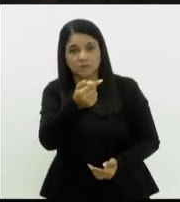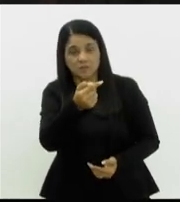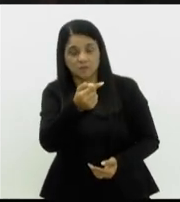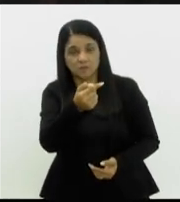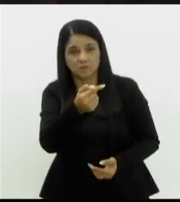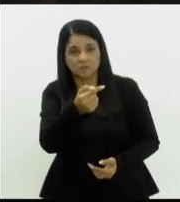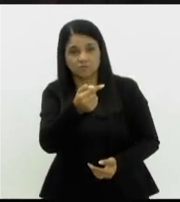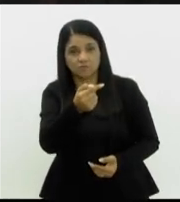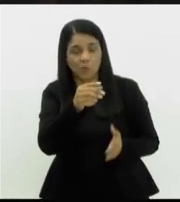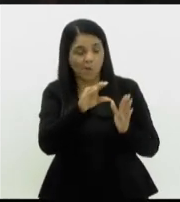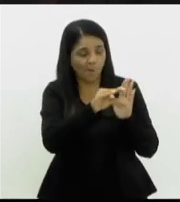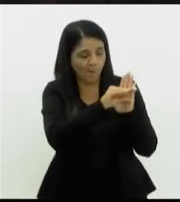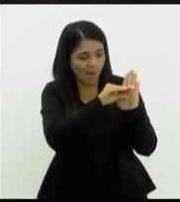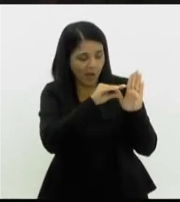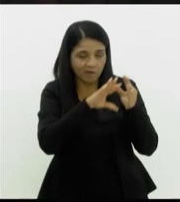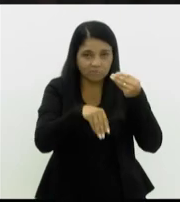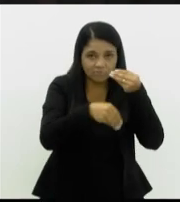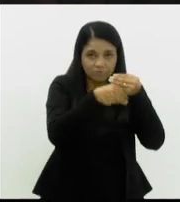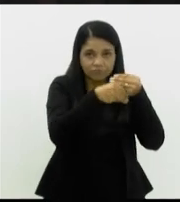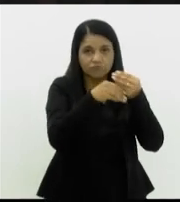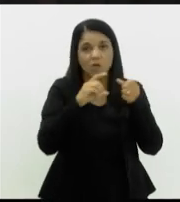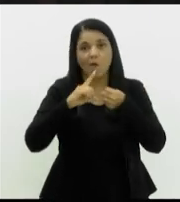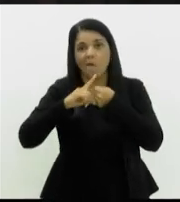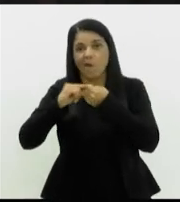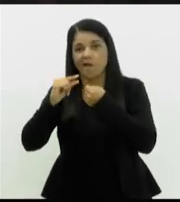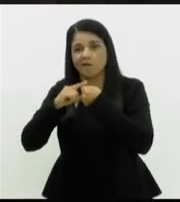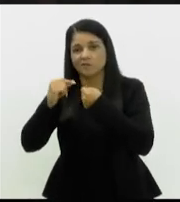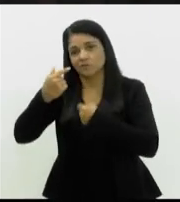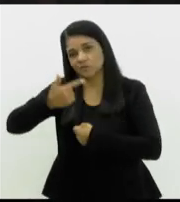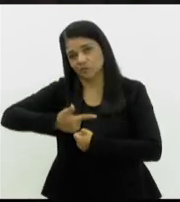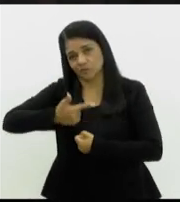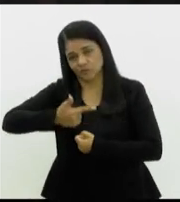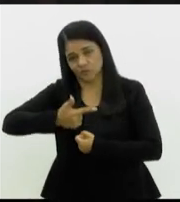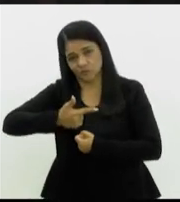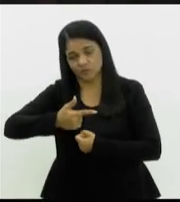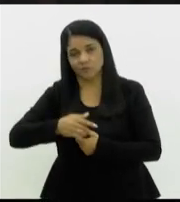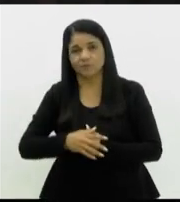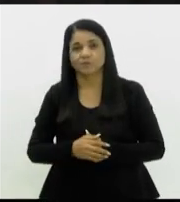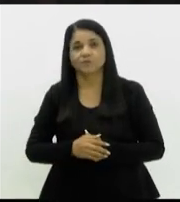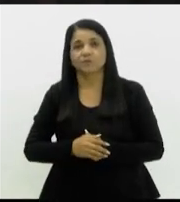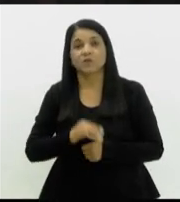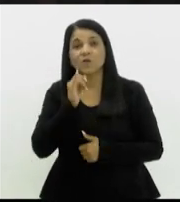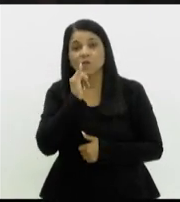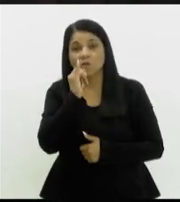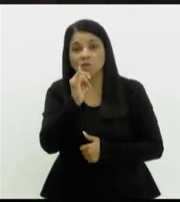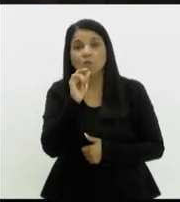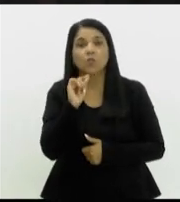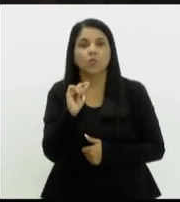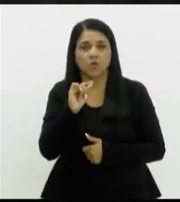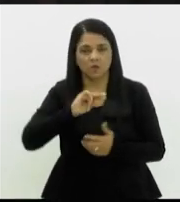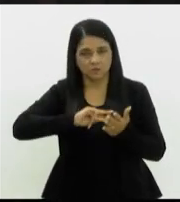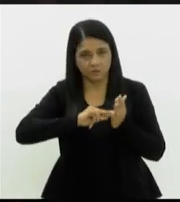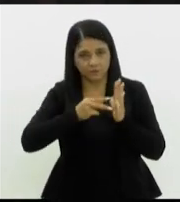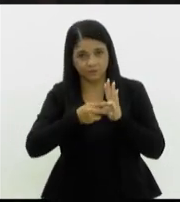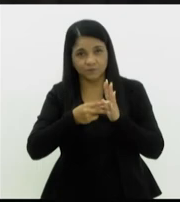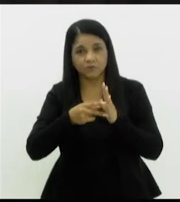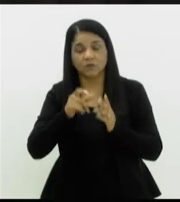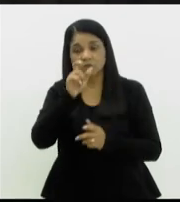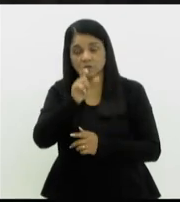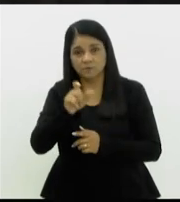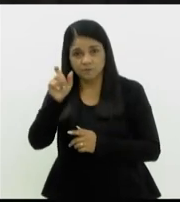incluindo um parágrafo ao artigo 2º, que diz o seguinte: os